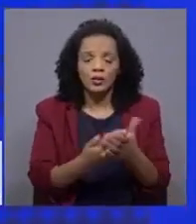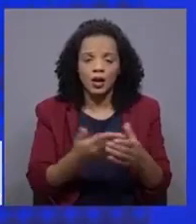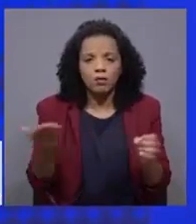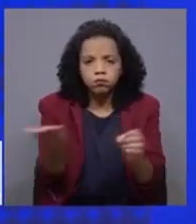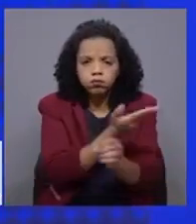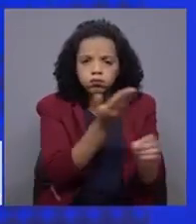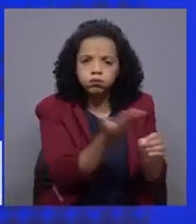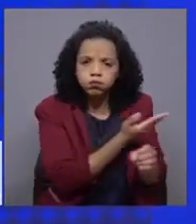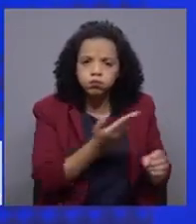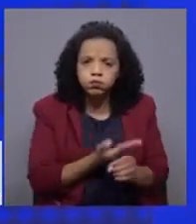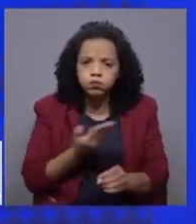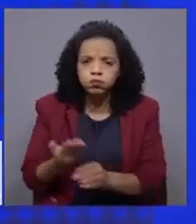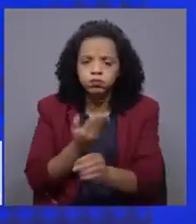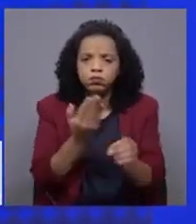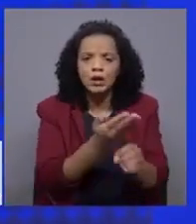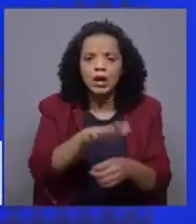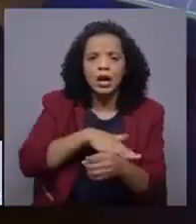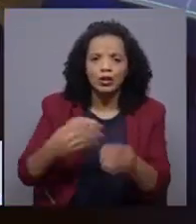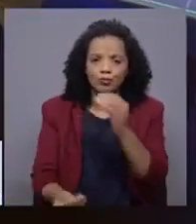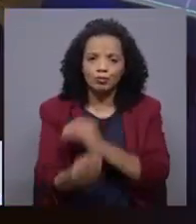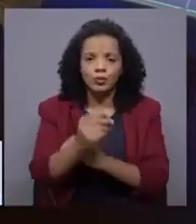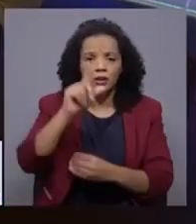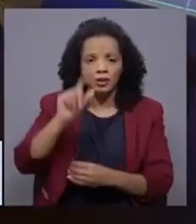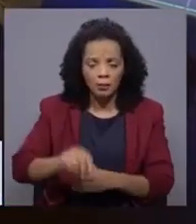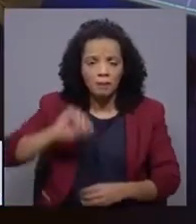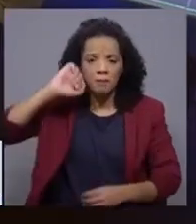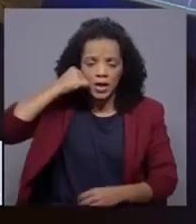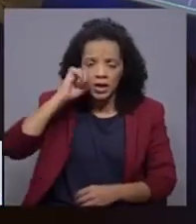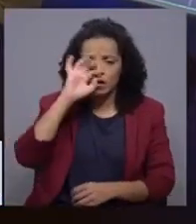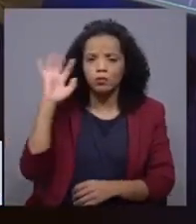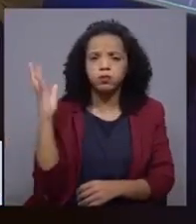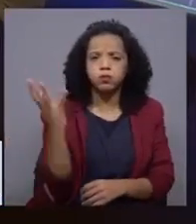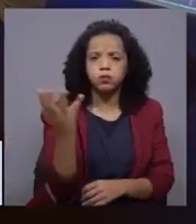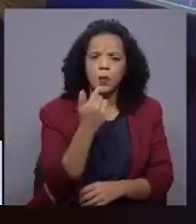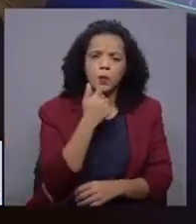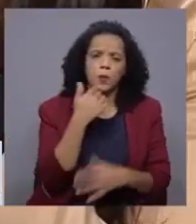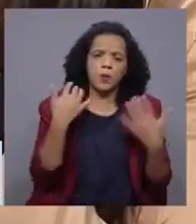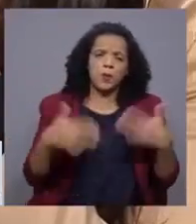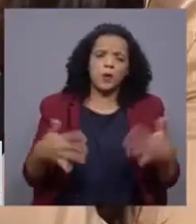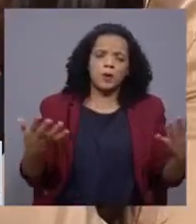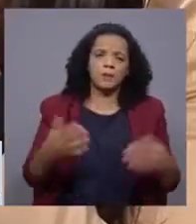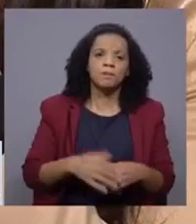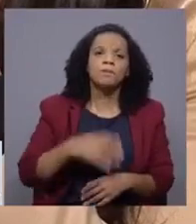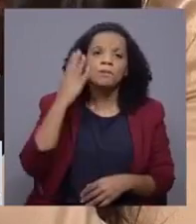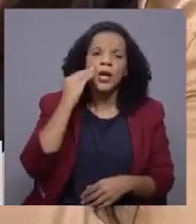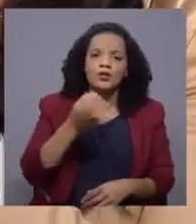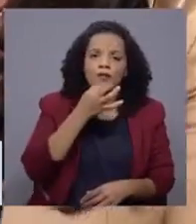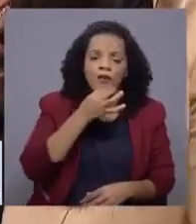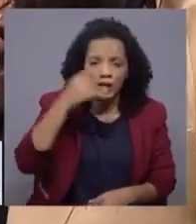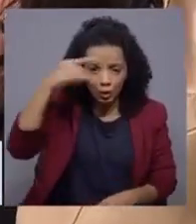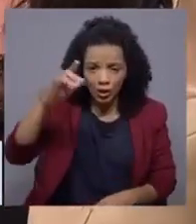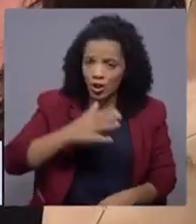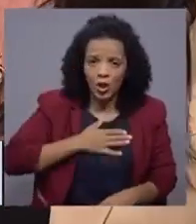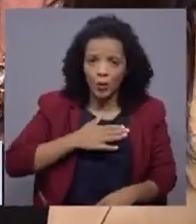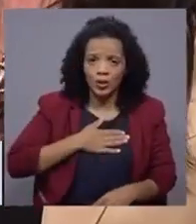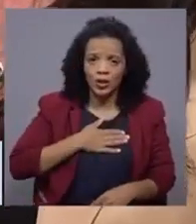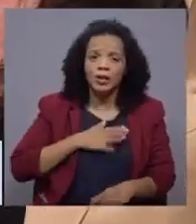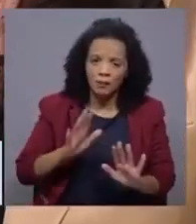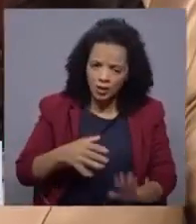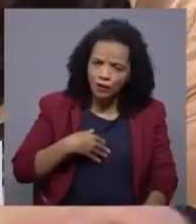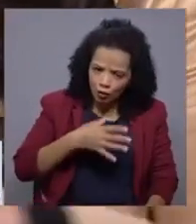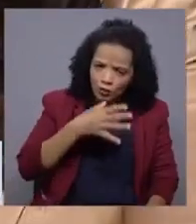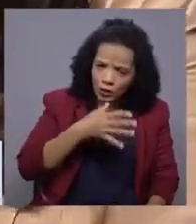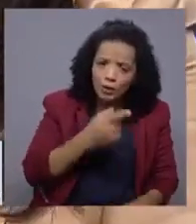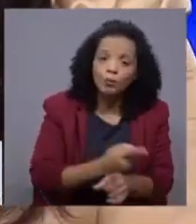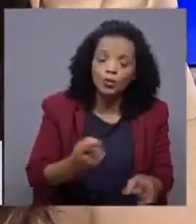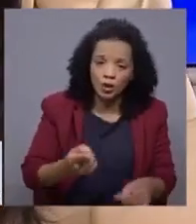desflorestação em várias zonas tropicais e mais, tem uma pegada ecológica enorme e carbónica. Deduzo que não quero falar das touradas, é que temos que avançar e estamos a... Mas eu vou